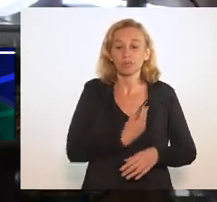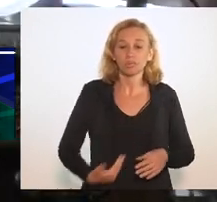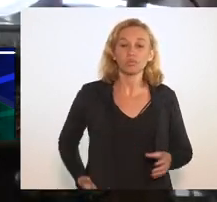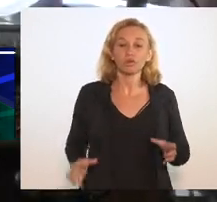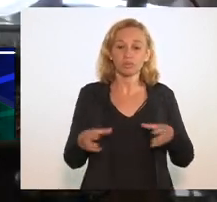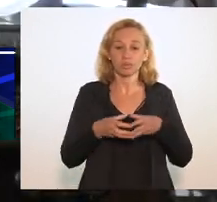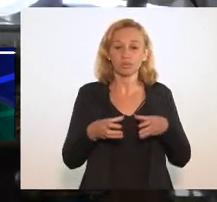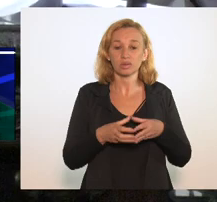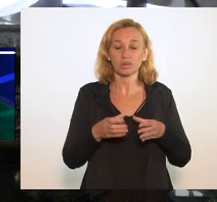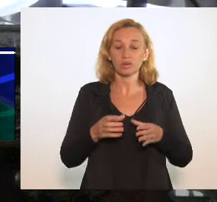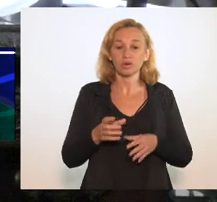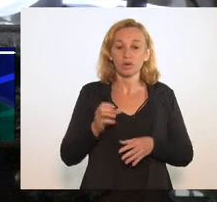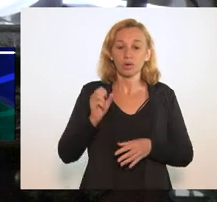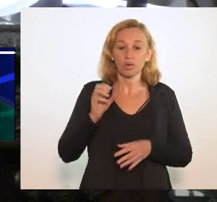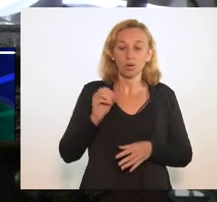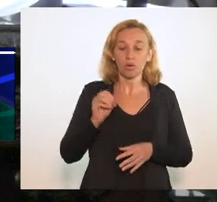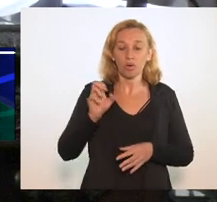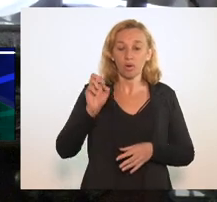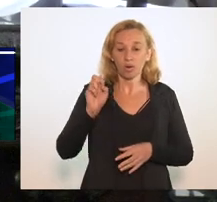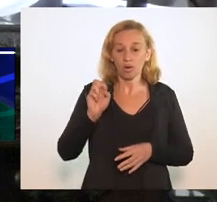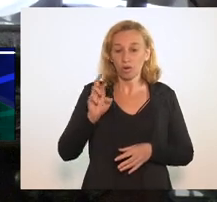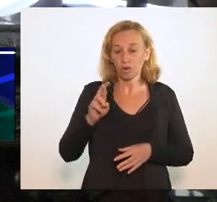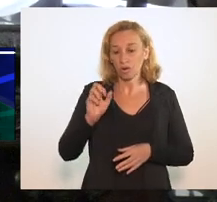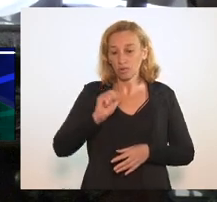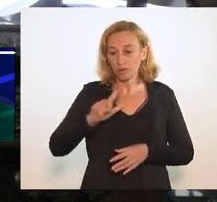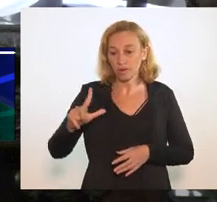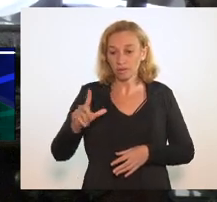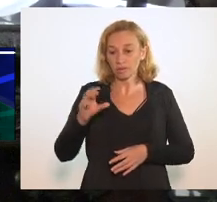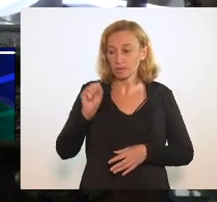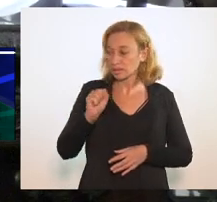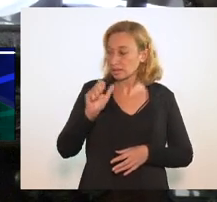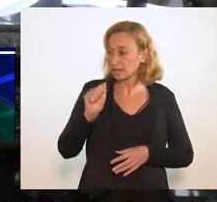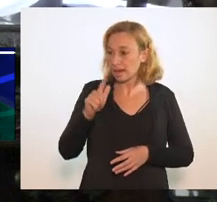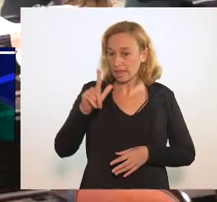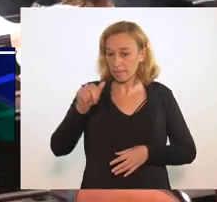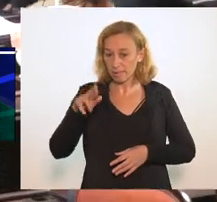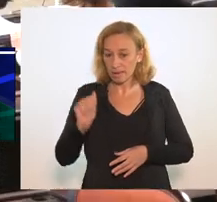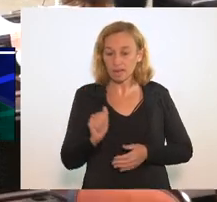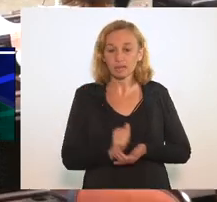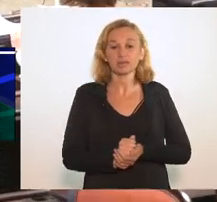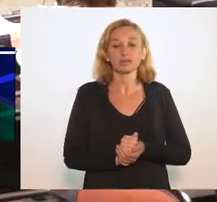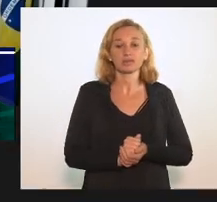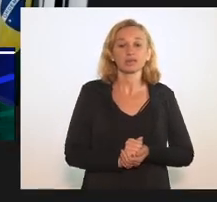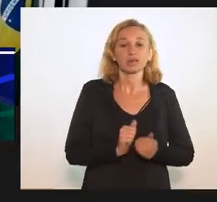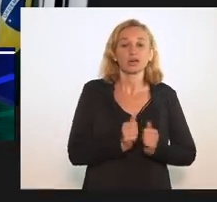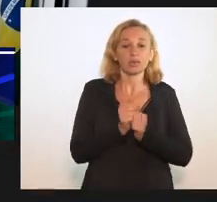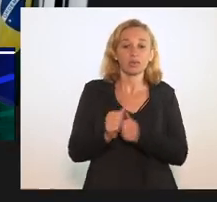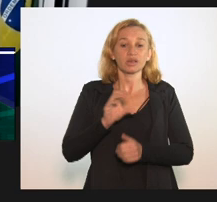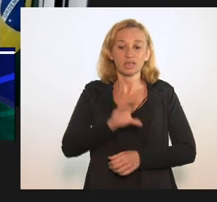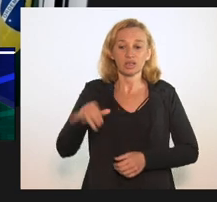Salema. Deputado Coronel Salema. Comandante, acompanho o parecer da CCJ.